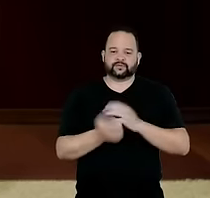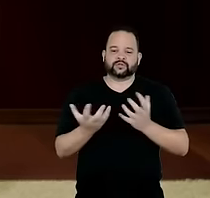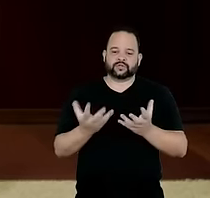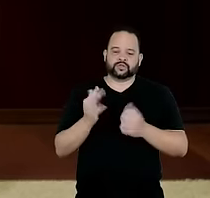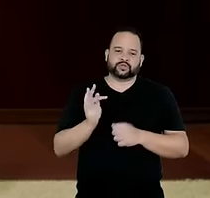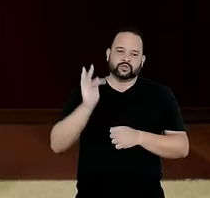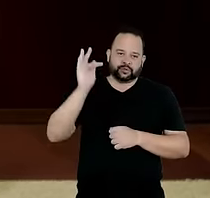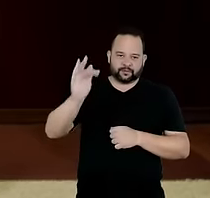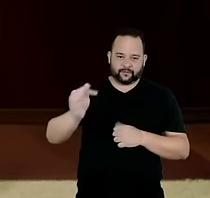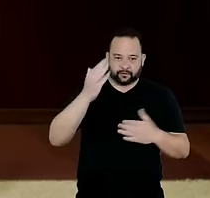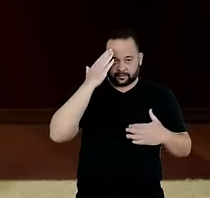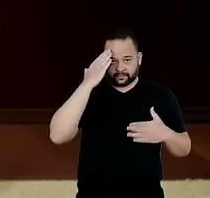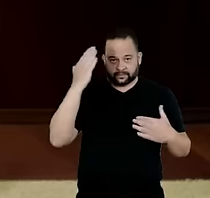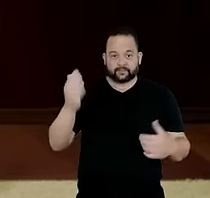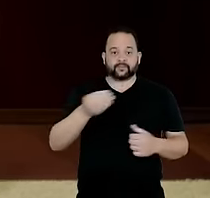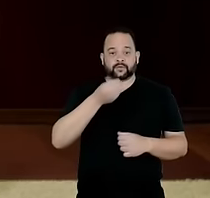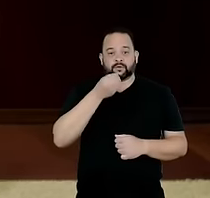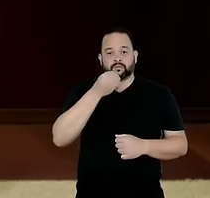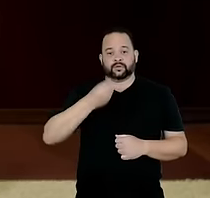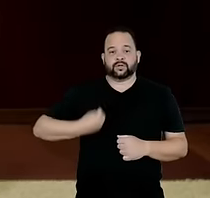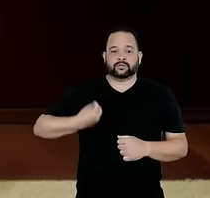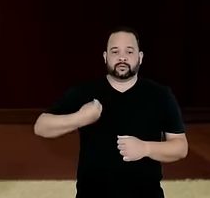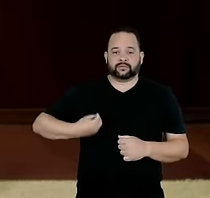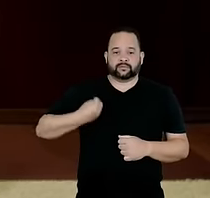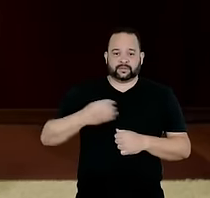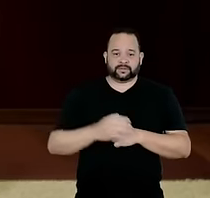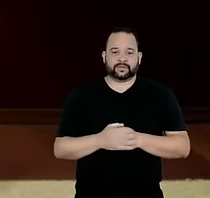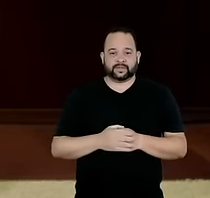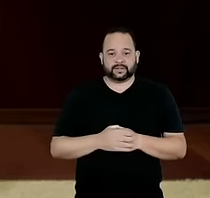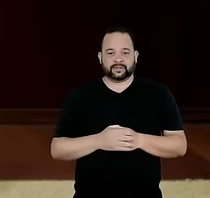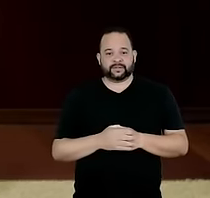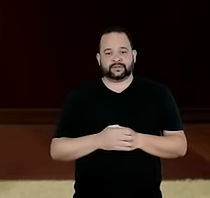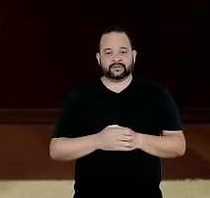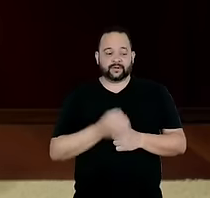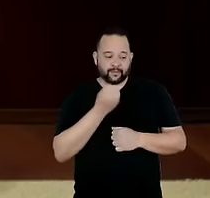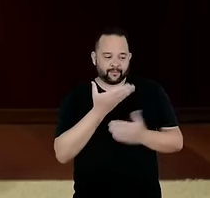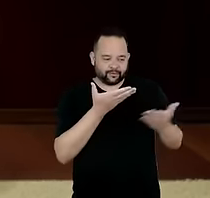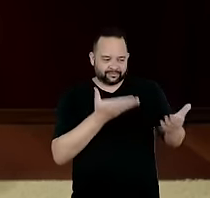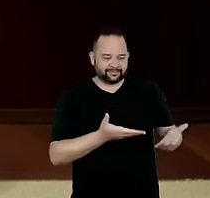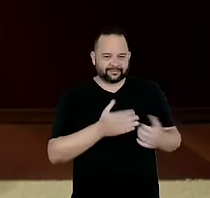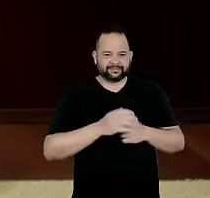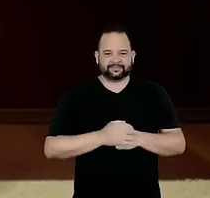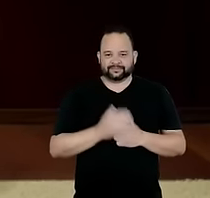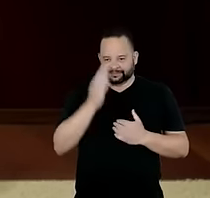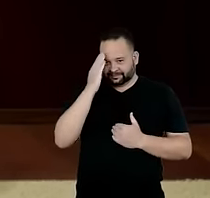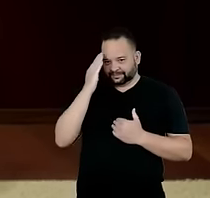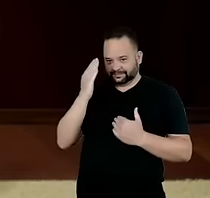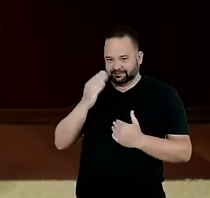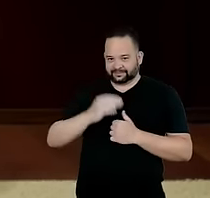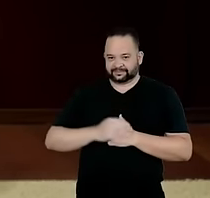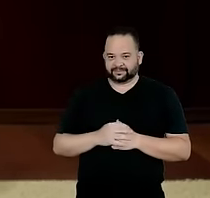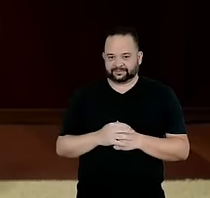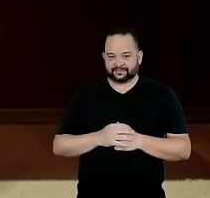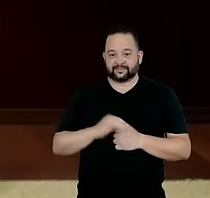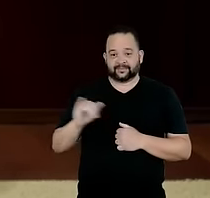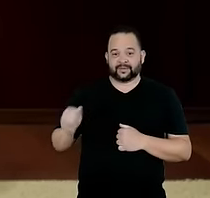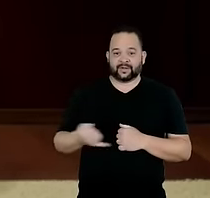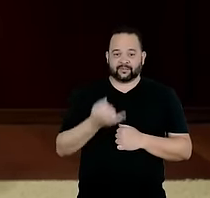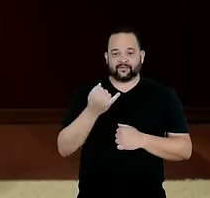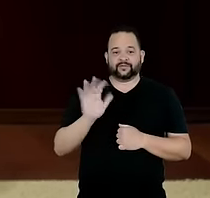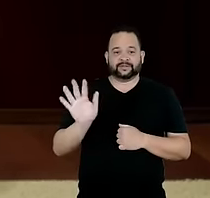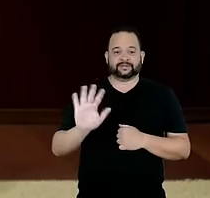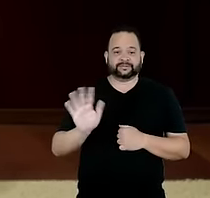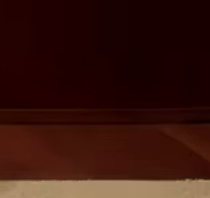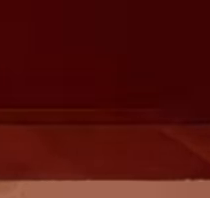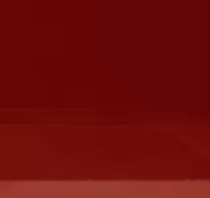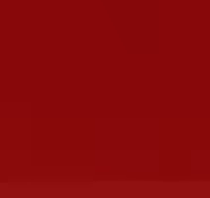agradeço a oportunidade de estar aqui com vocês Cris muito bom estar com você sempre valeu gente aproveitem tchau